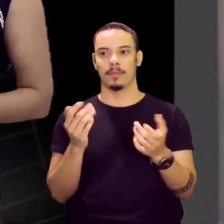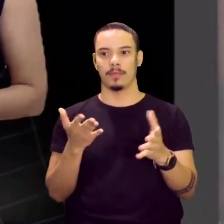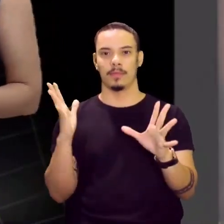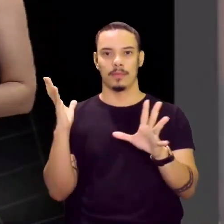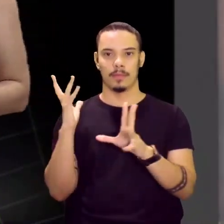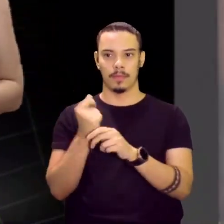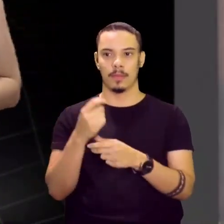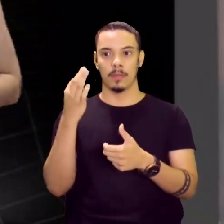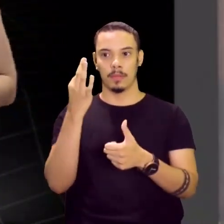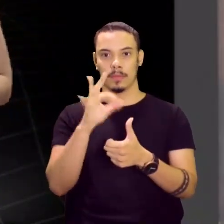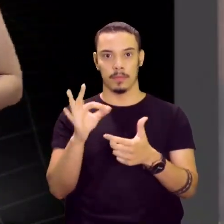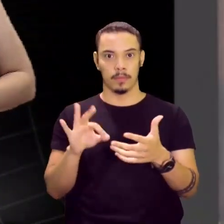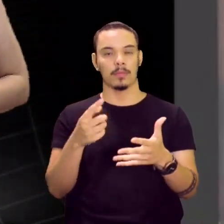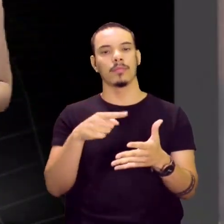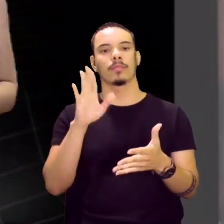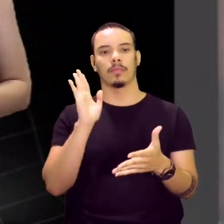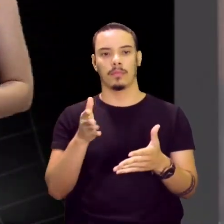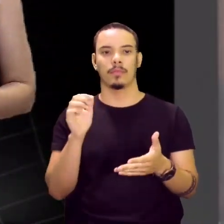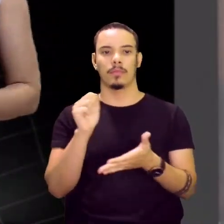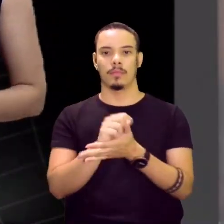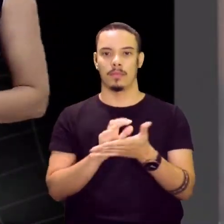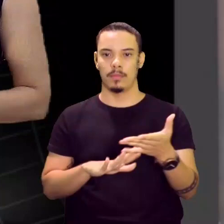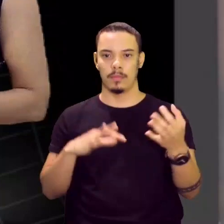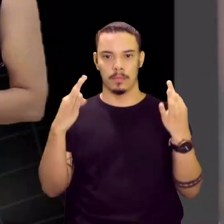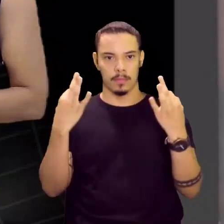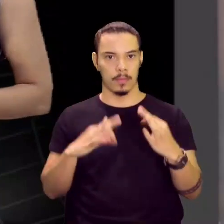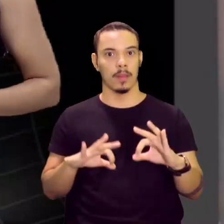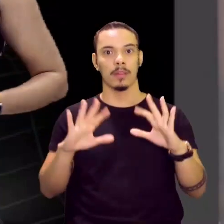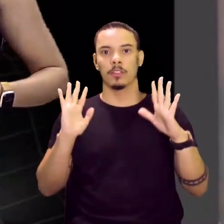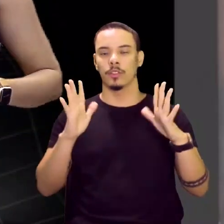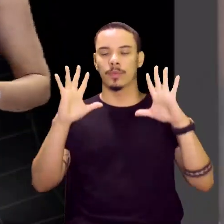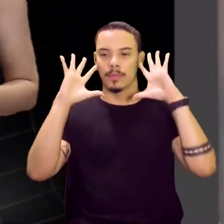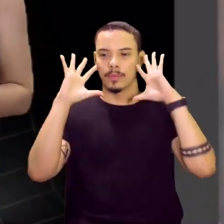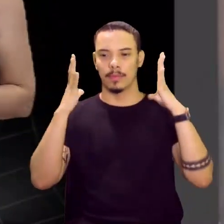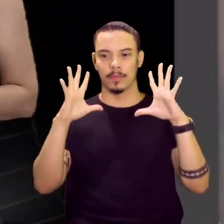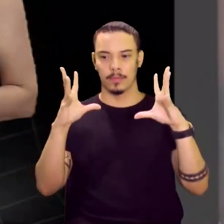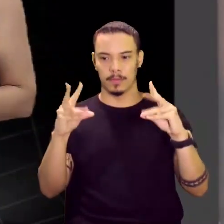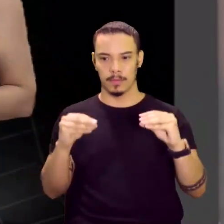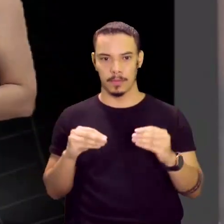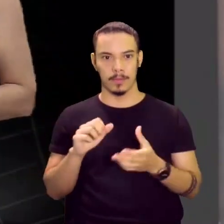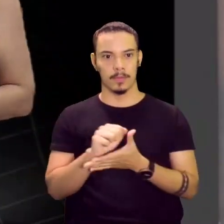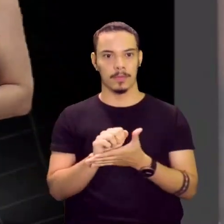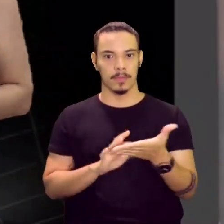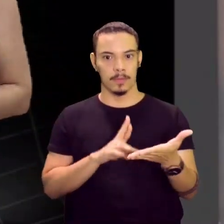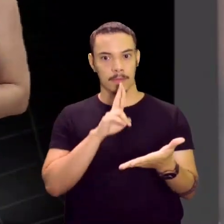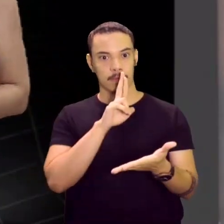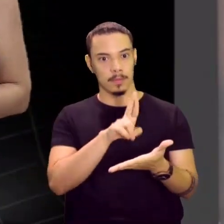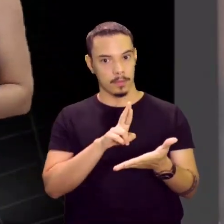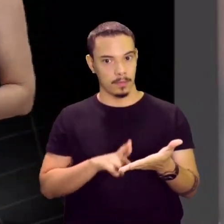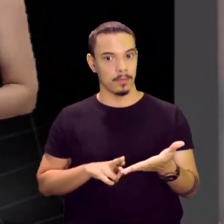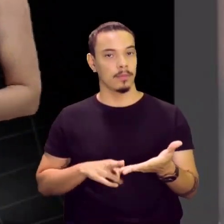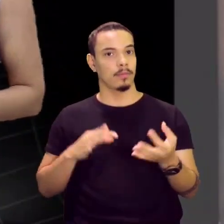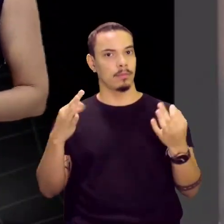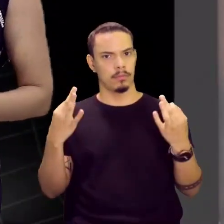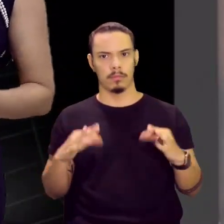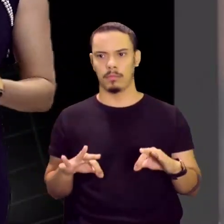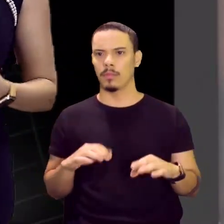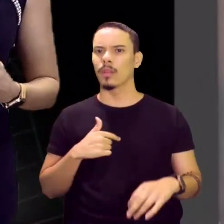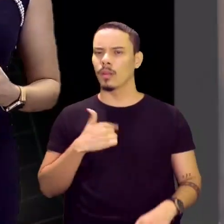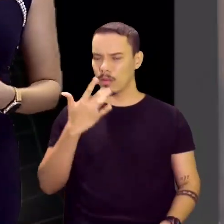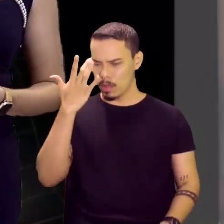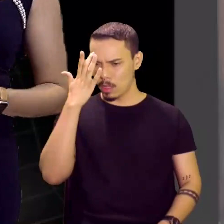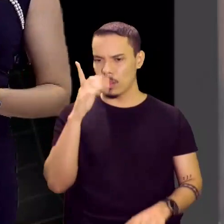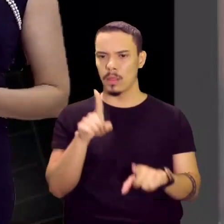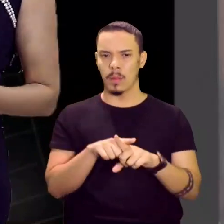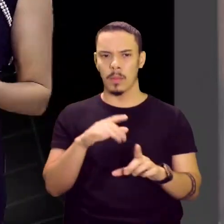correção, vocês fizeram as atividades. Isso. Com certeza resolveram as atividades e acertaram. Também acho, então